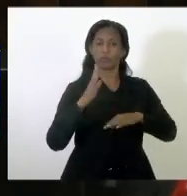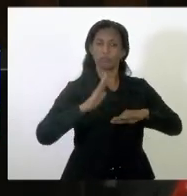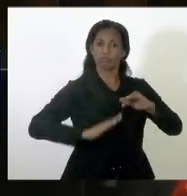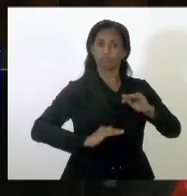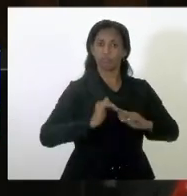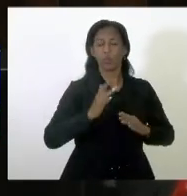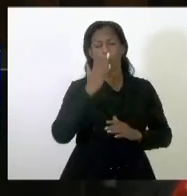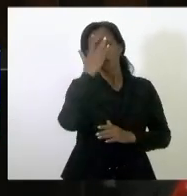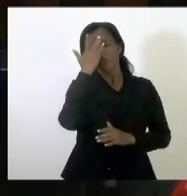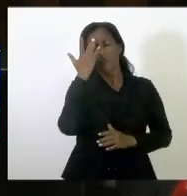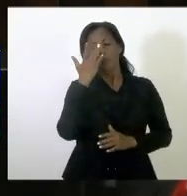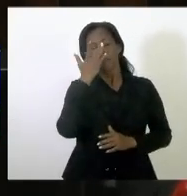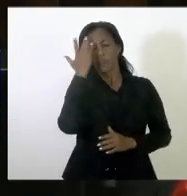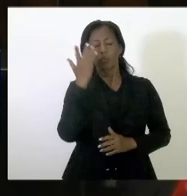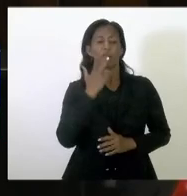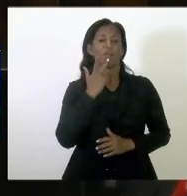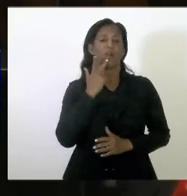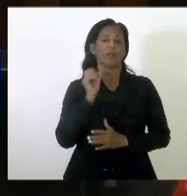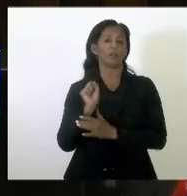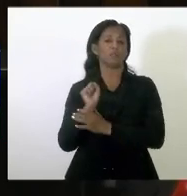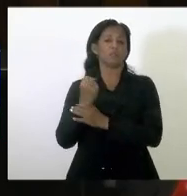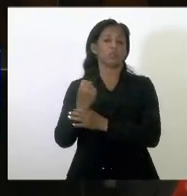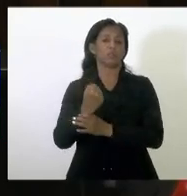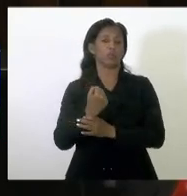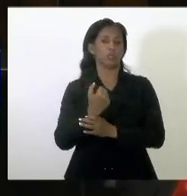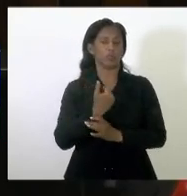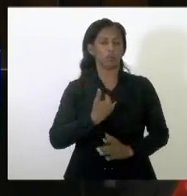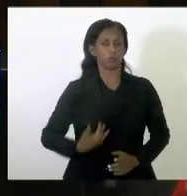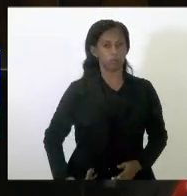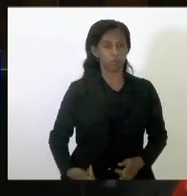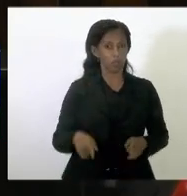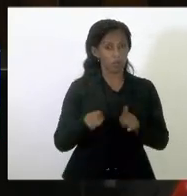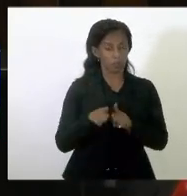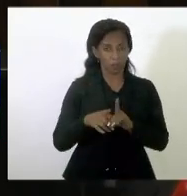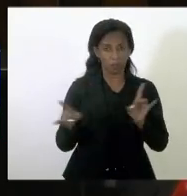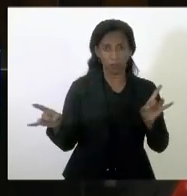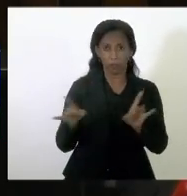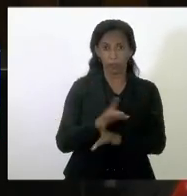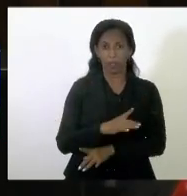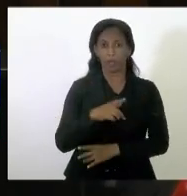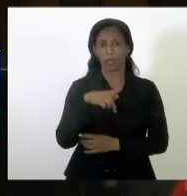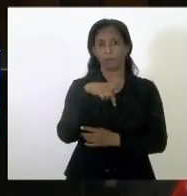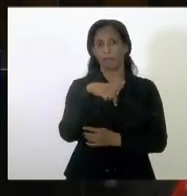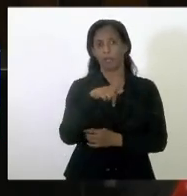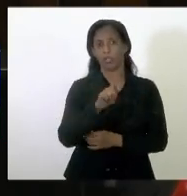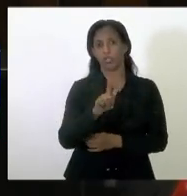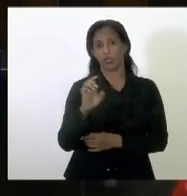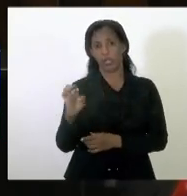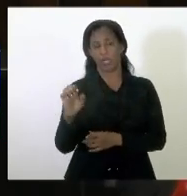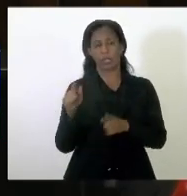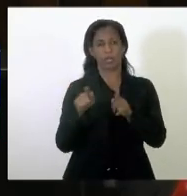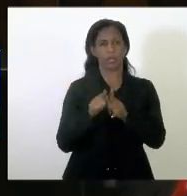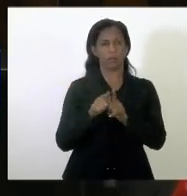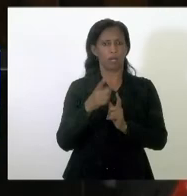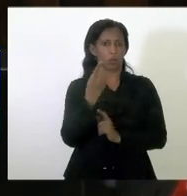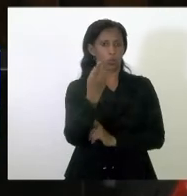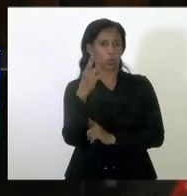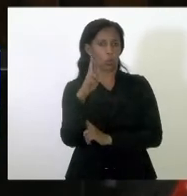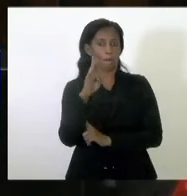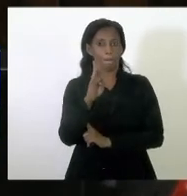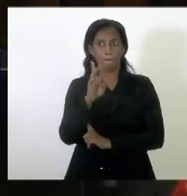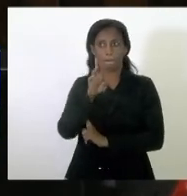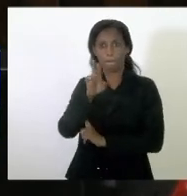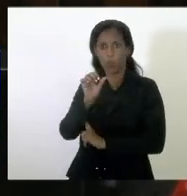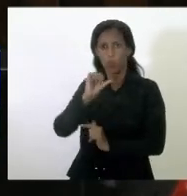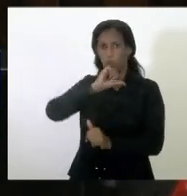fala de segurança pública. E, além disso, a predisposição da PGE, através do Dr. Bruno, que mudou o